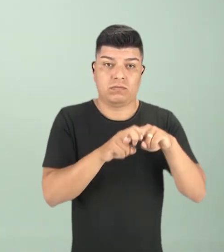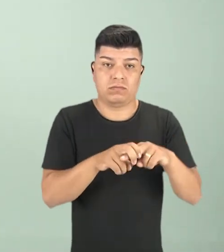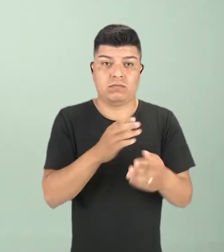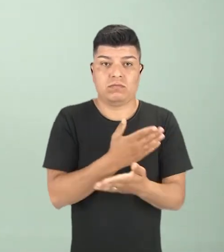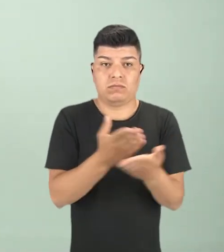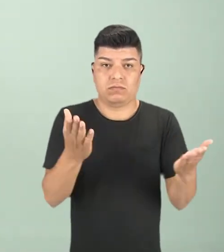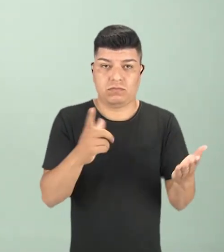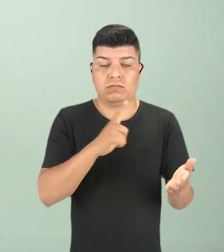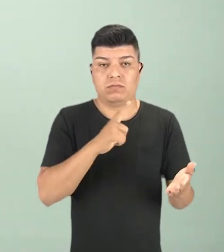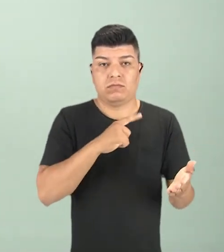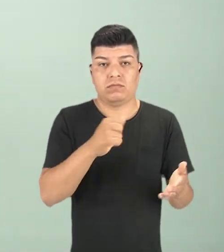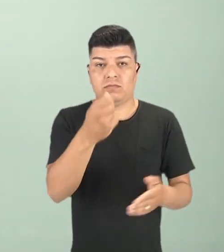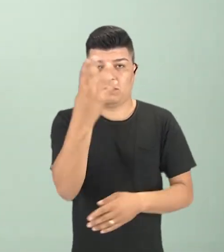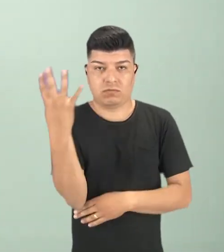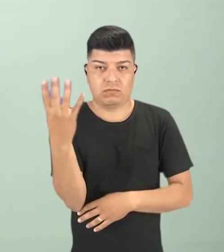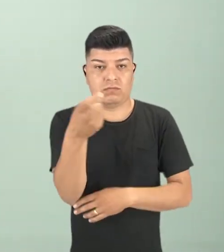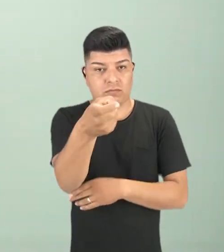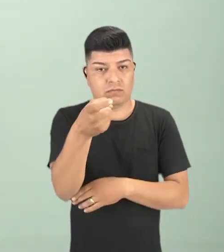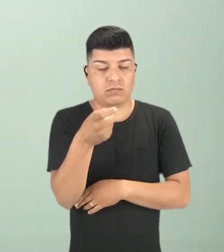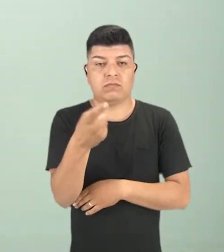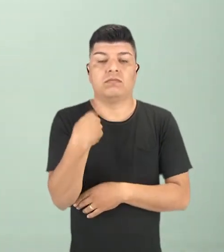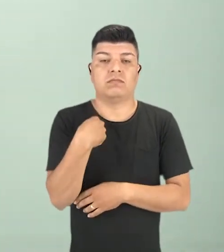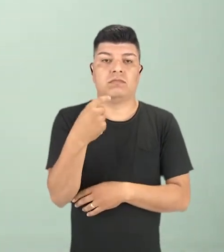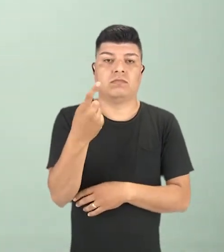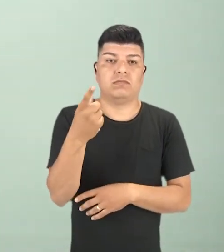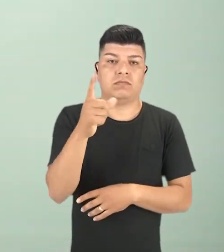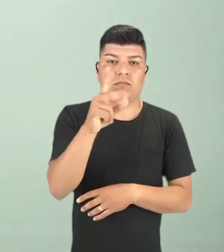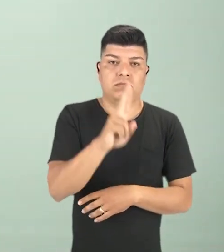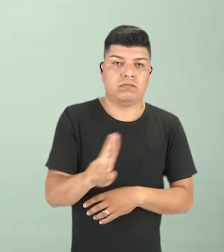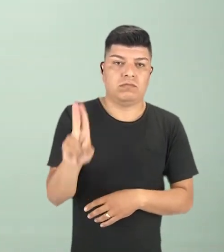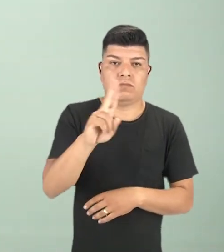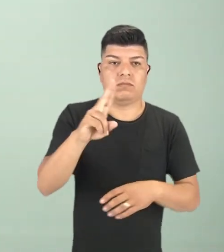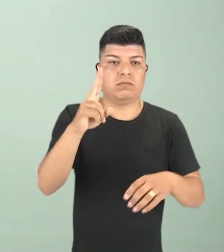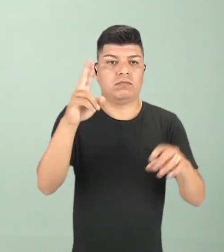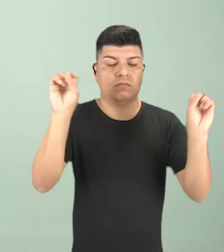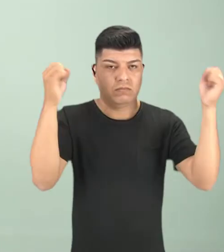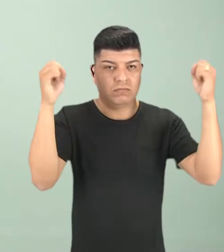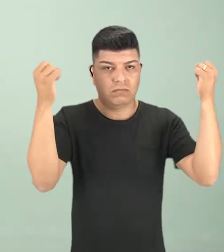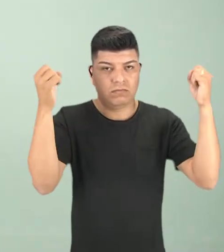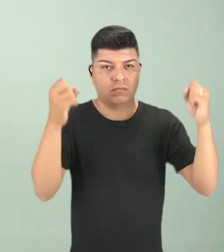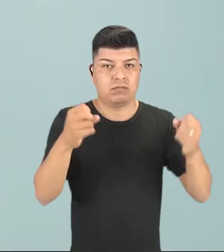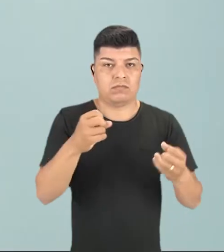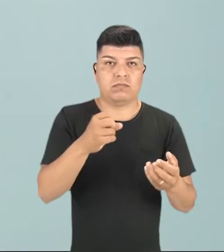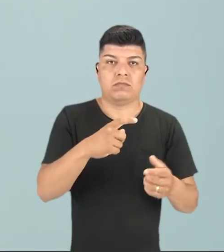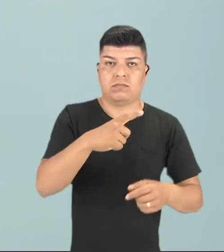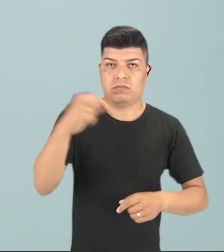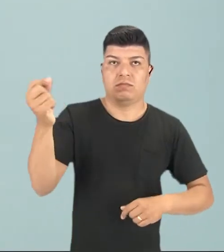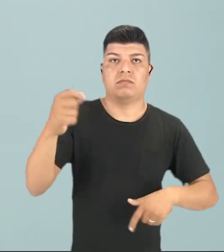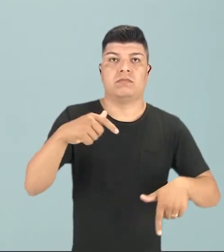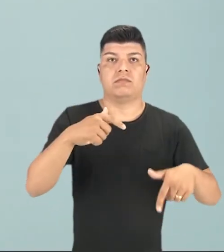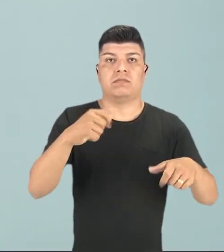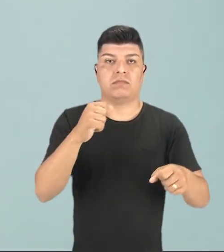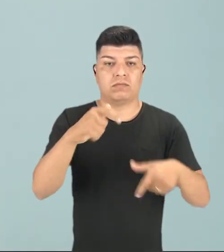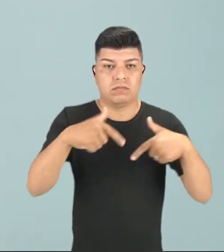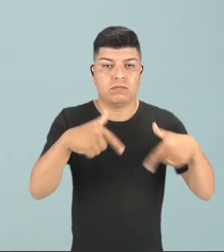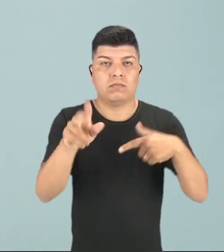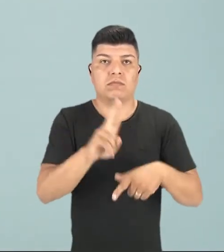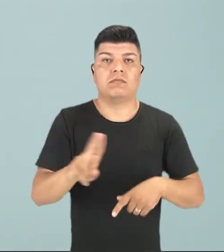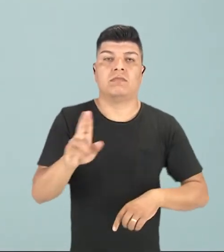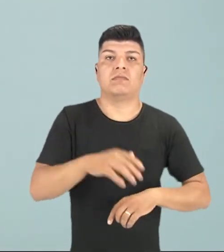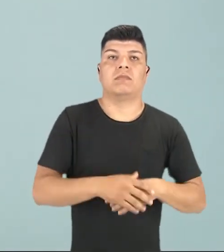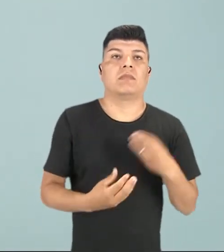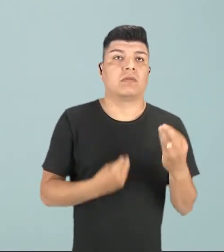uma quantidade X de nível de atividade física por dia para você sair dessa zona de sedentarismo. Tá? Como ele